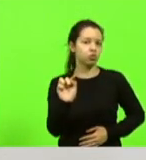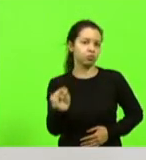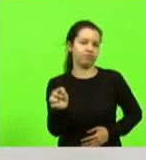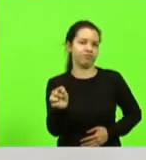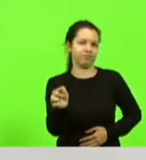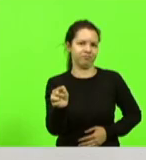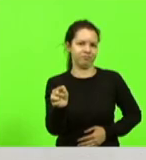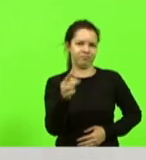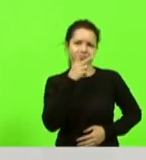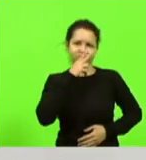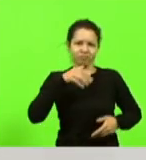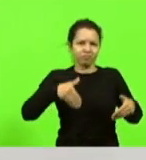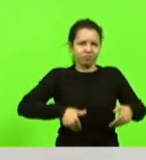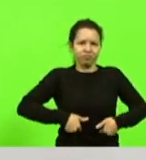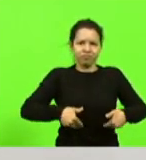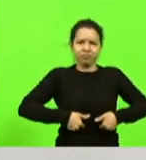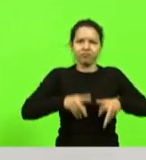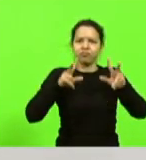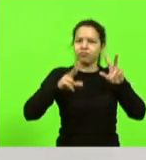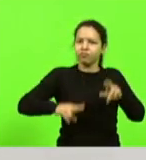fome de lobo.